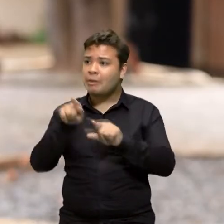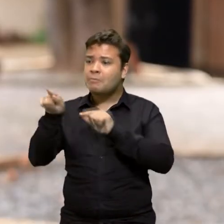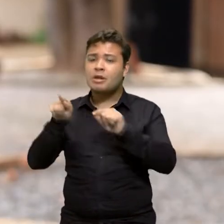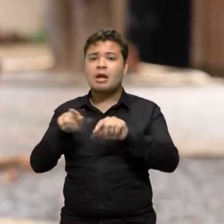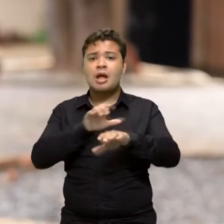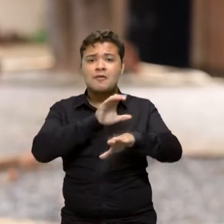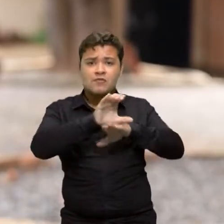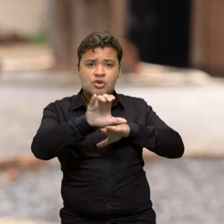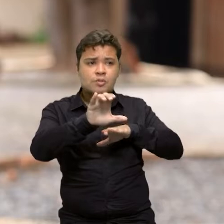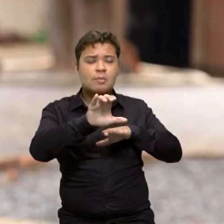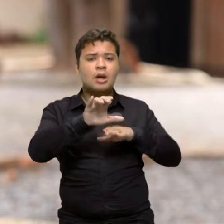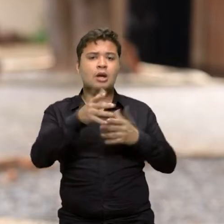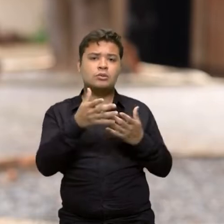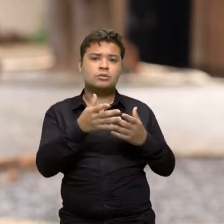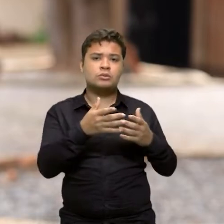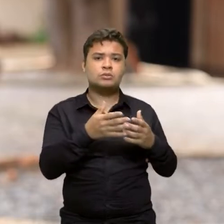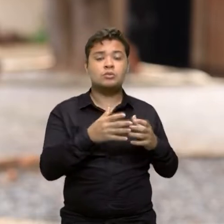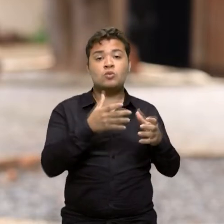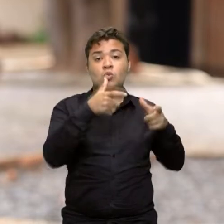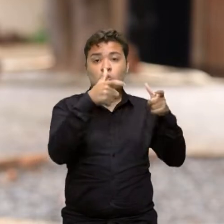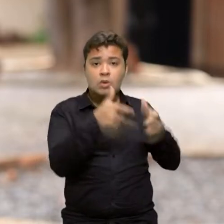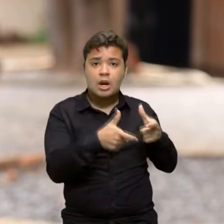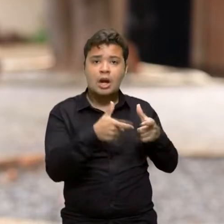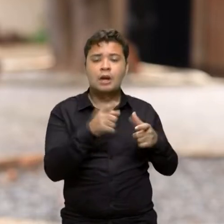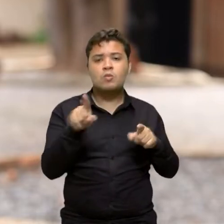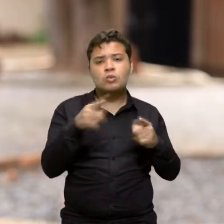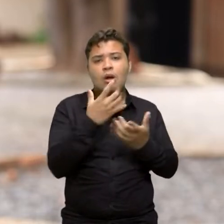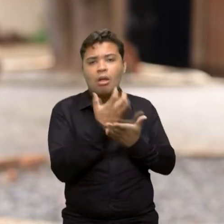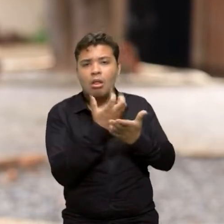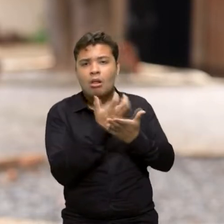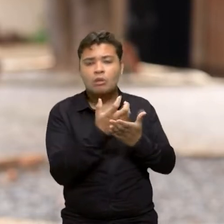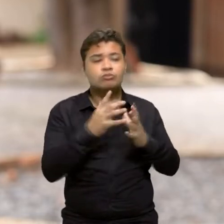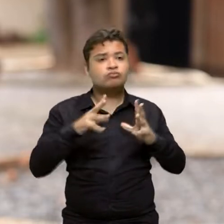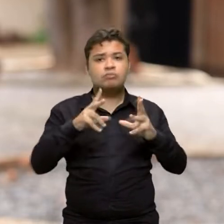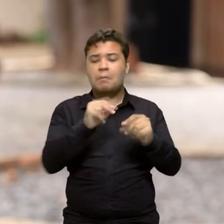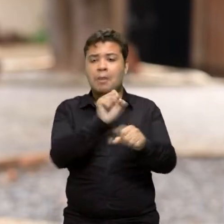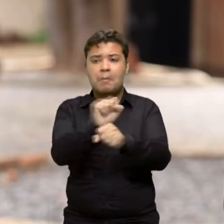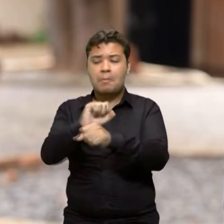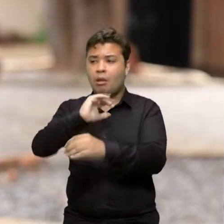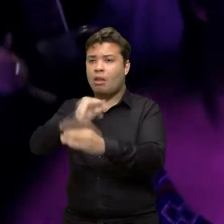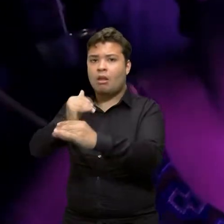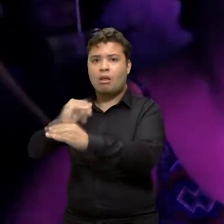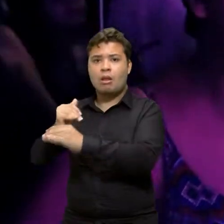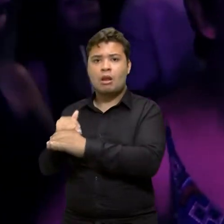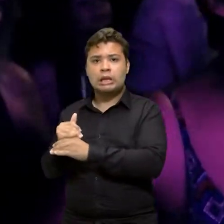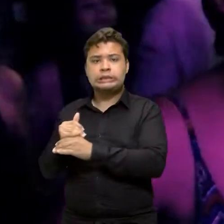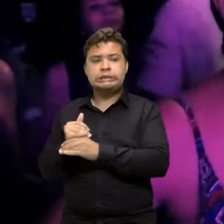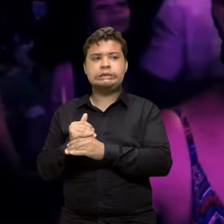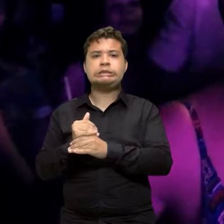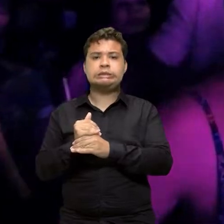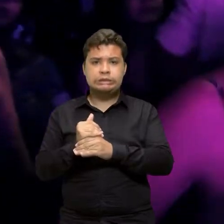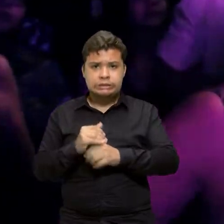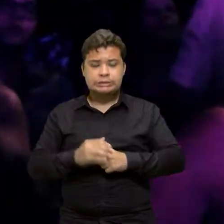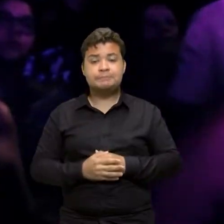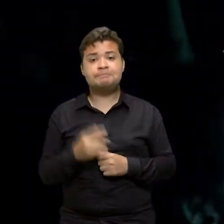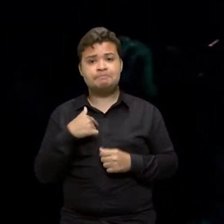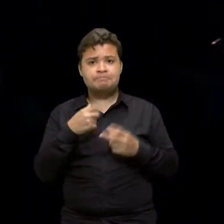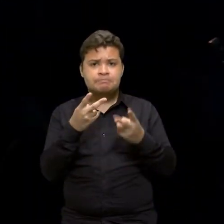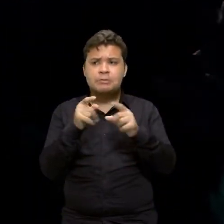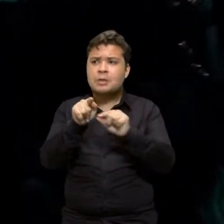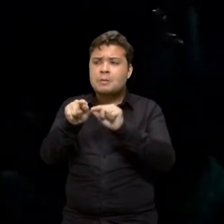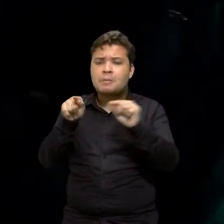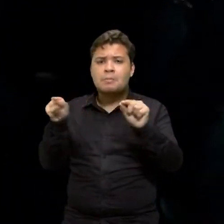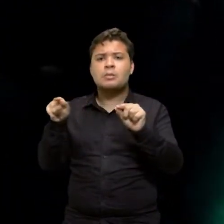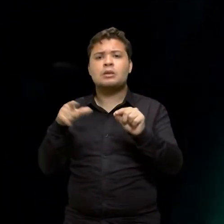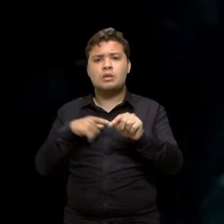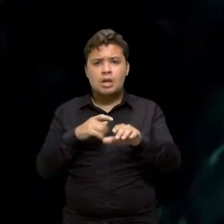artistas, de gravadoras, todos paralisados. Com a volta da pandemia, eu percebi um comportamento dos